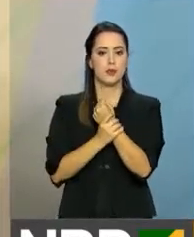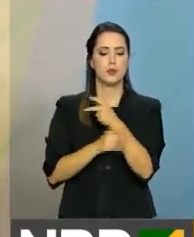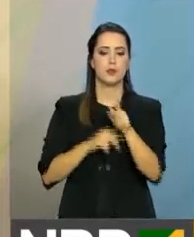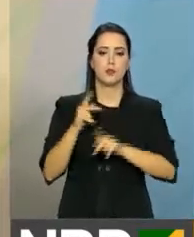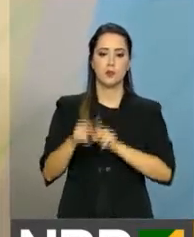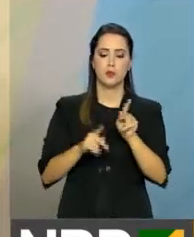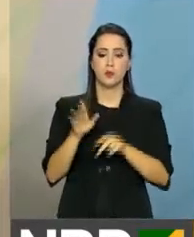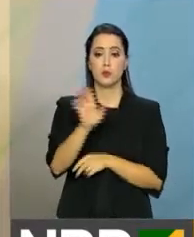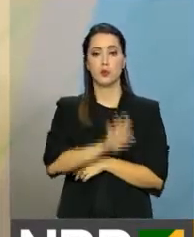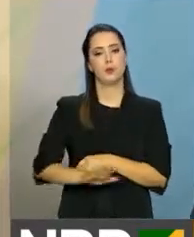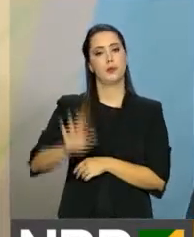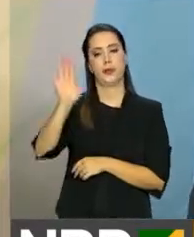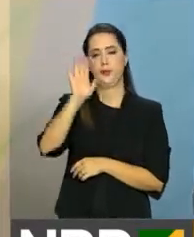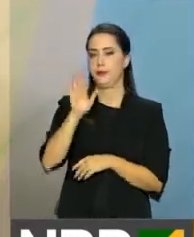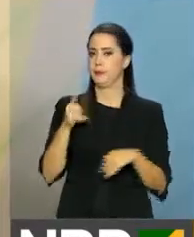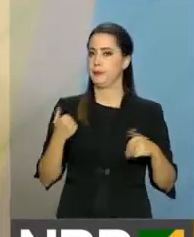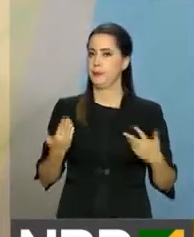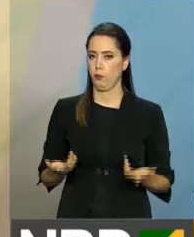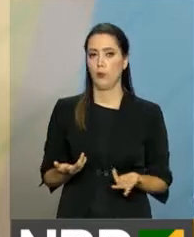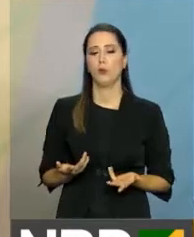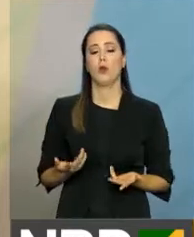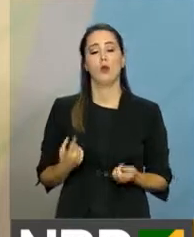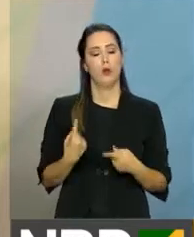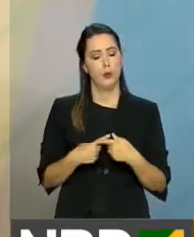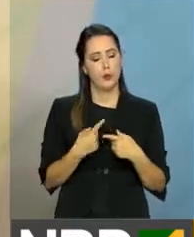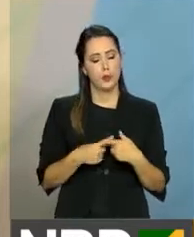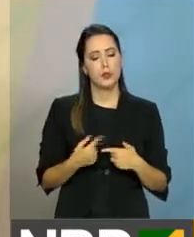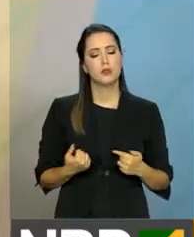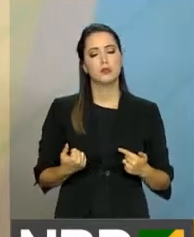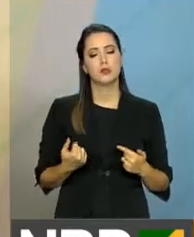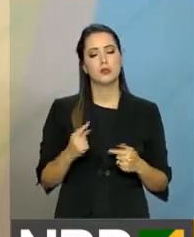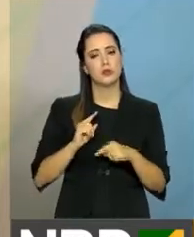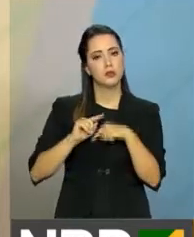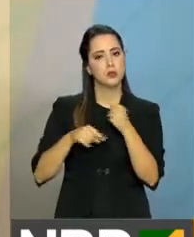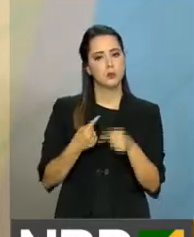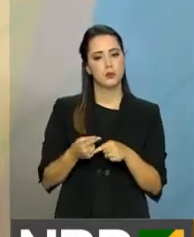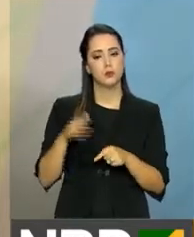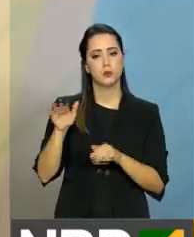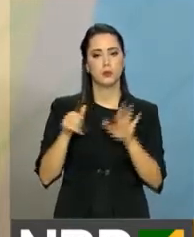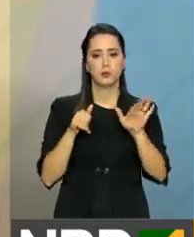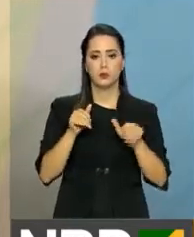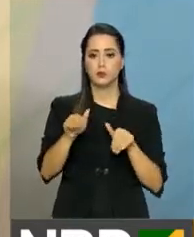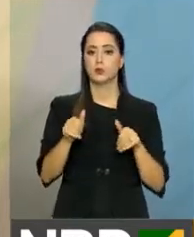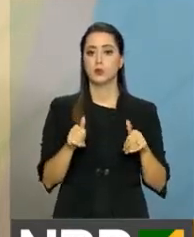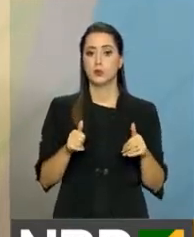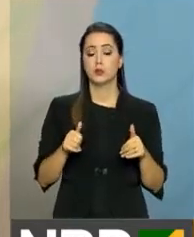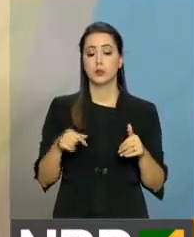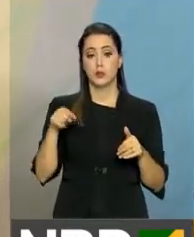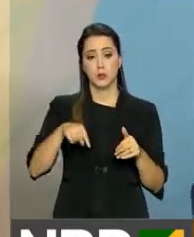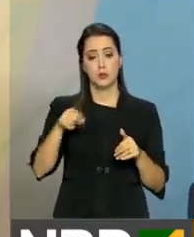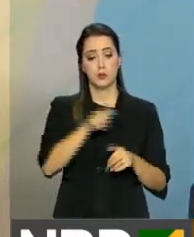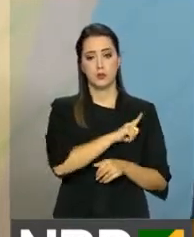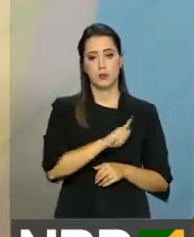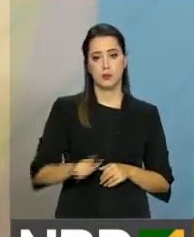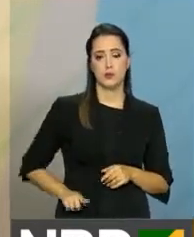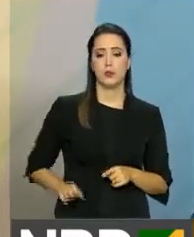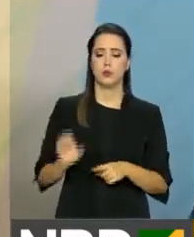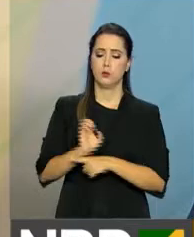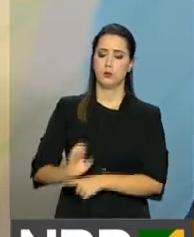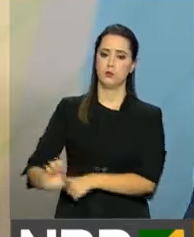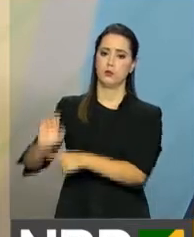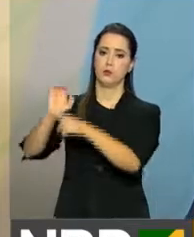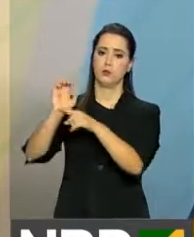no país não foi sem razão que logo depois chamamos aqui os governadores do estado